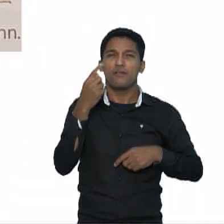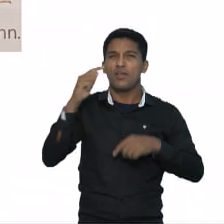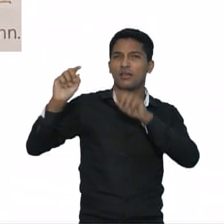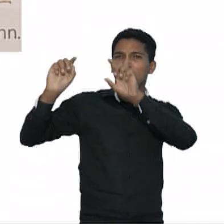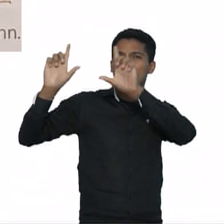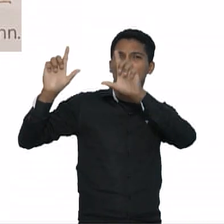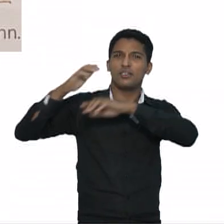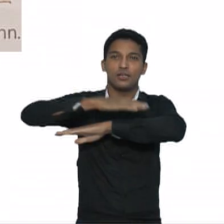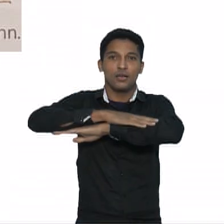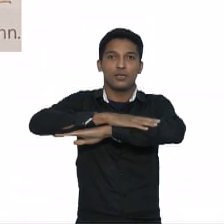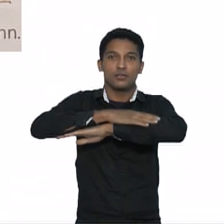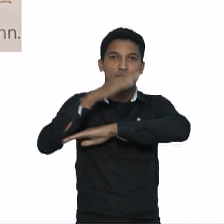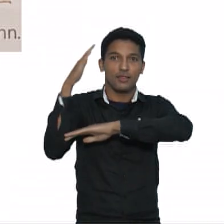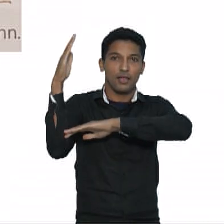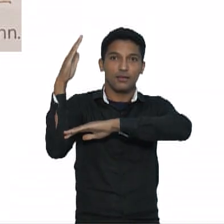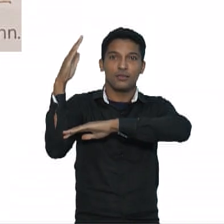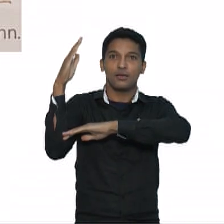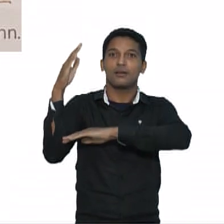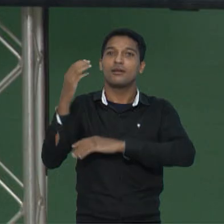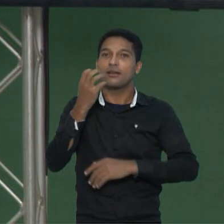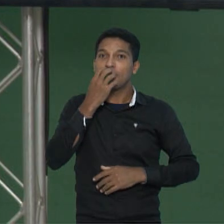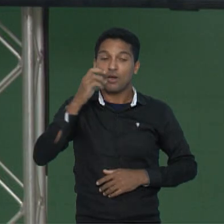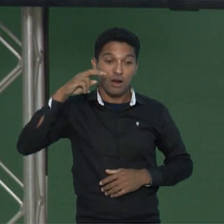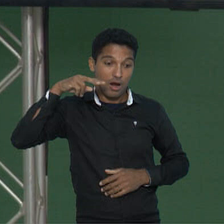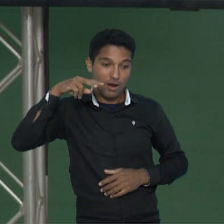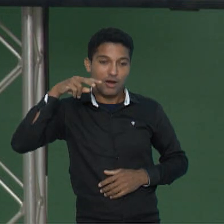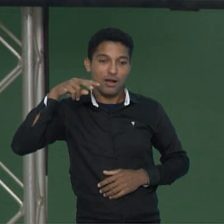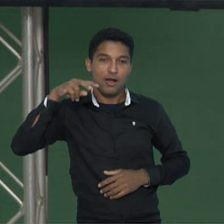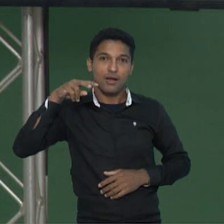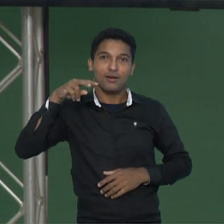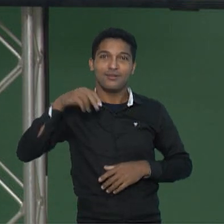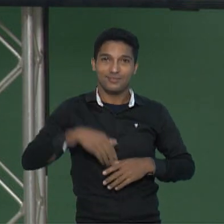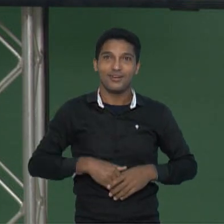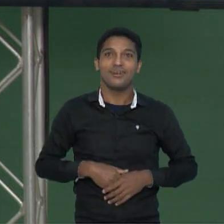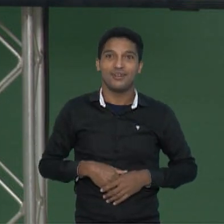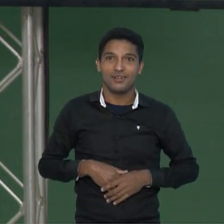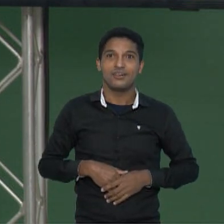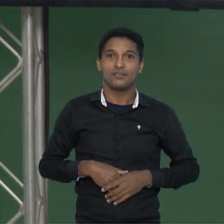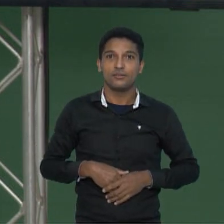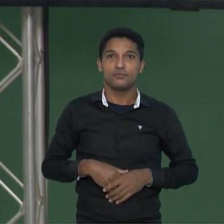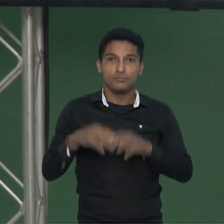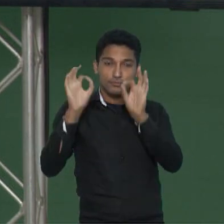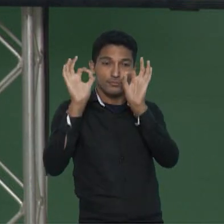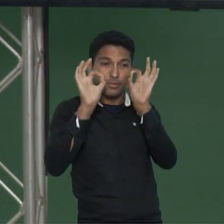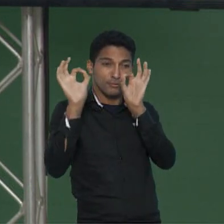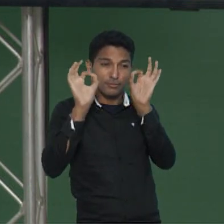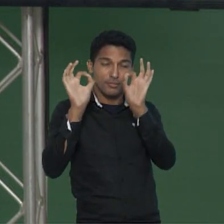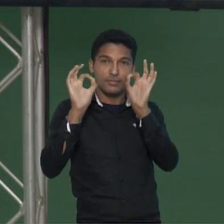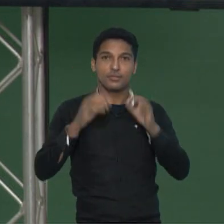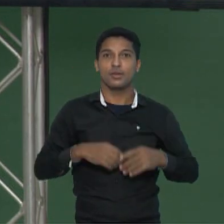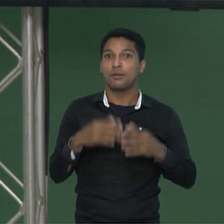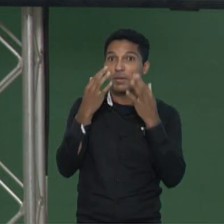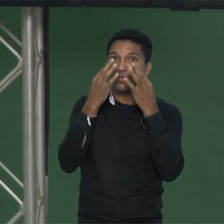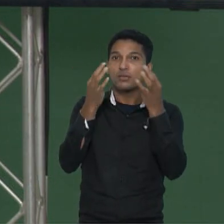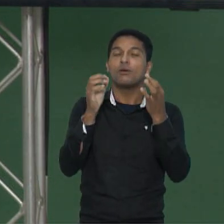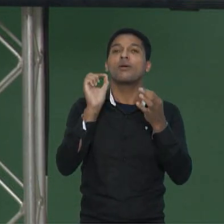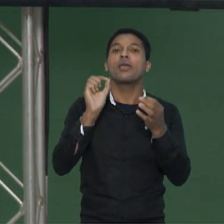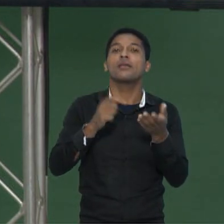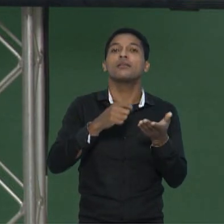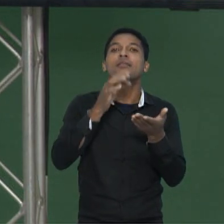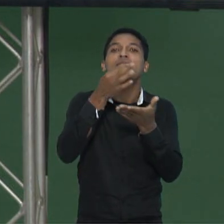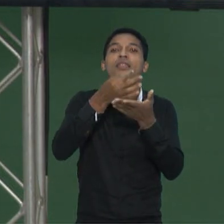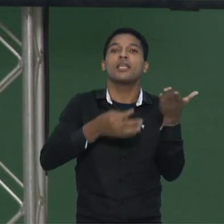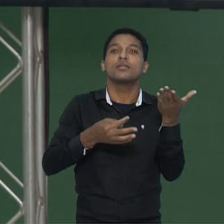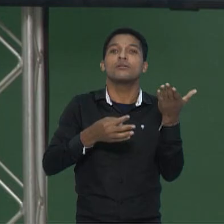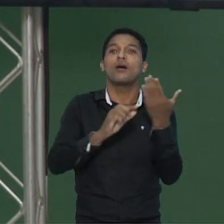janela, observando as crianças. Preste atenção também em quem escreveu esse texto. E agora responda a essas